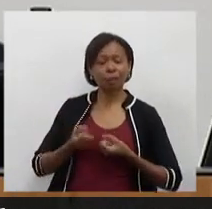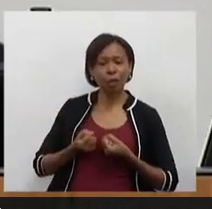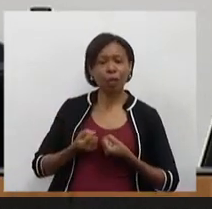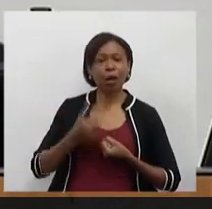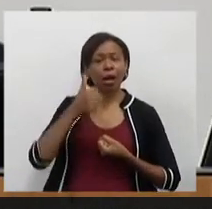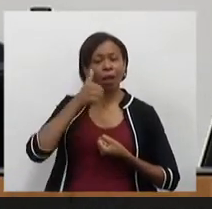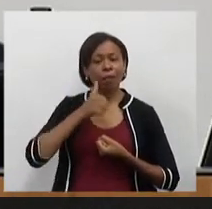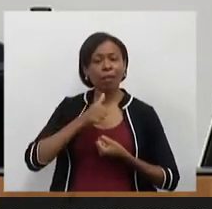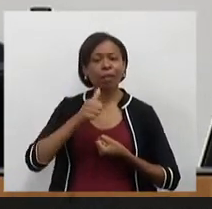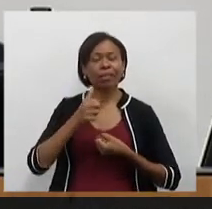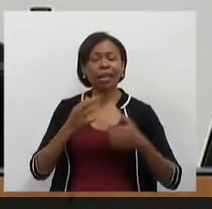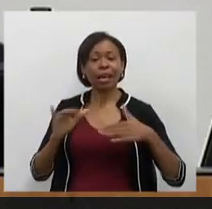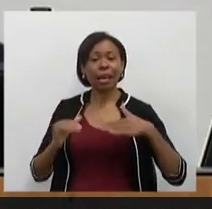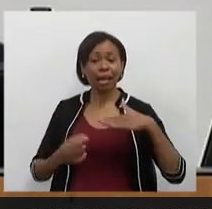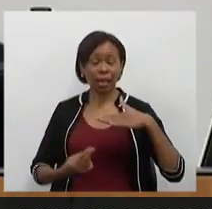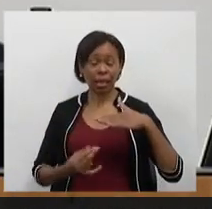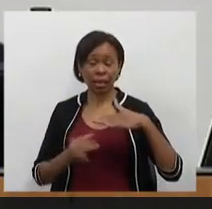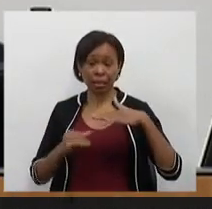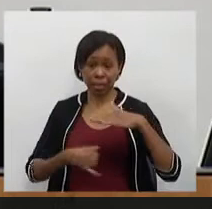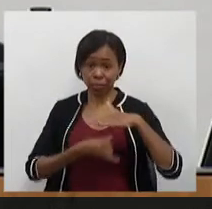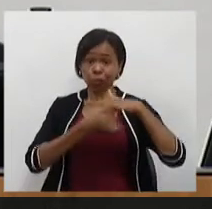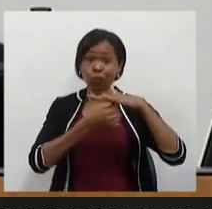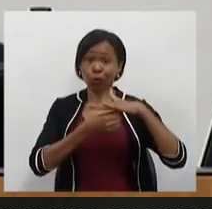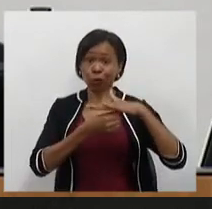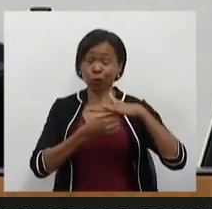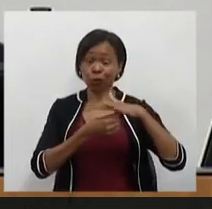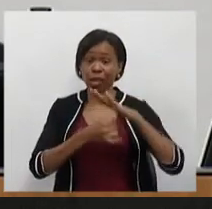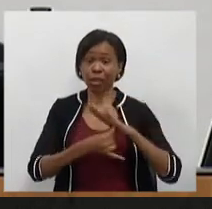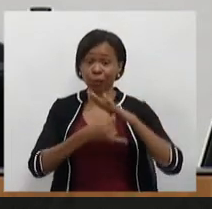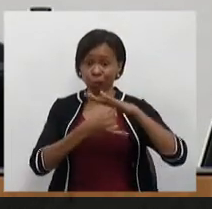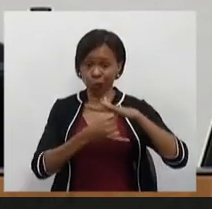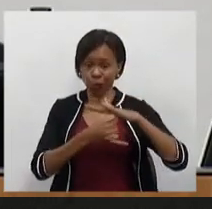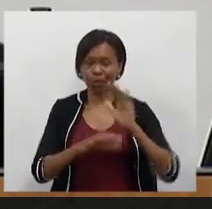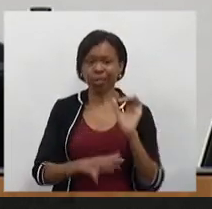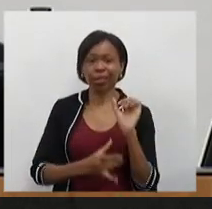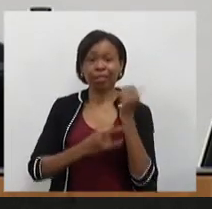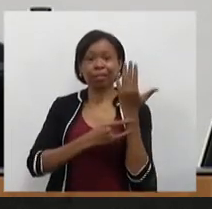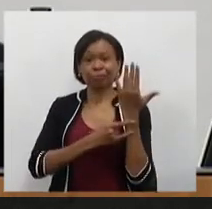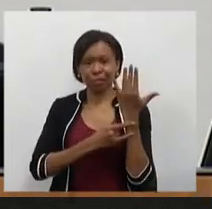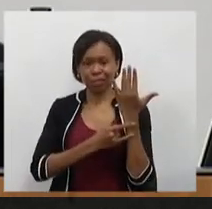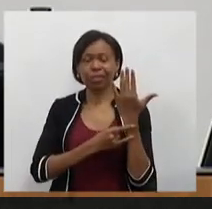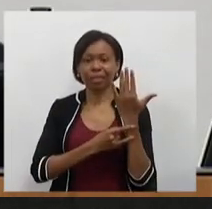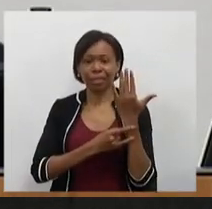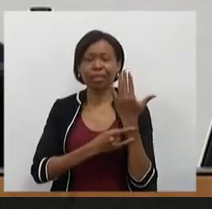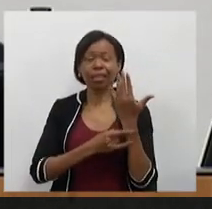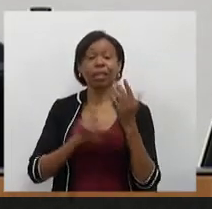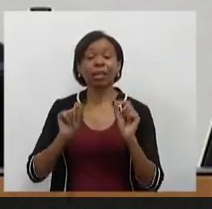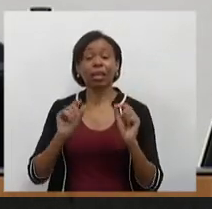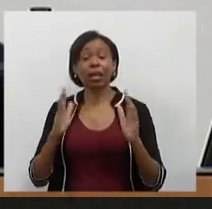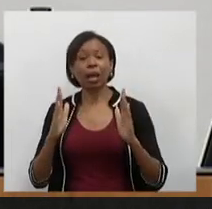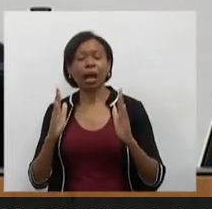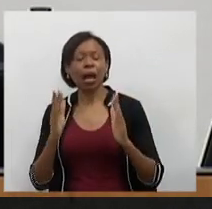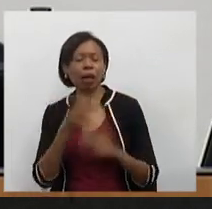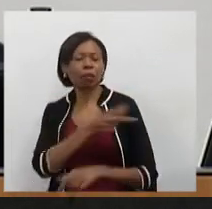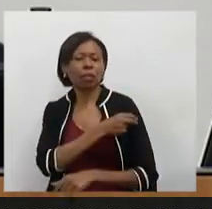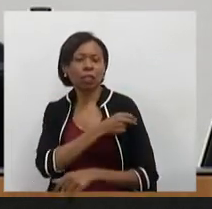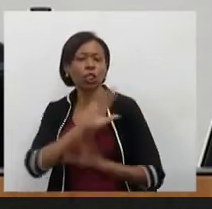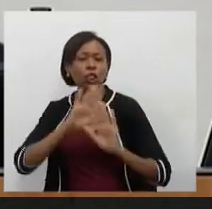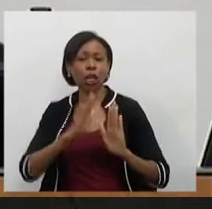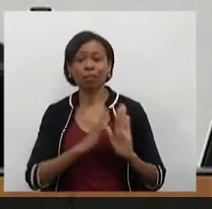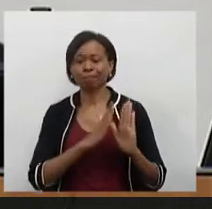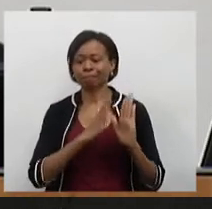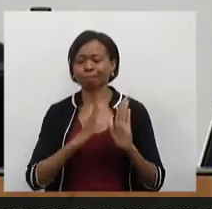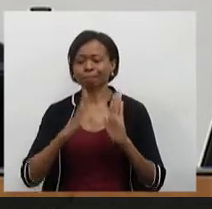Goulart, onde estão desenvolvendo a vacina mineira já na fase 3, e previu 30 milhões da indenização devida